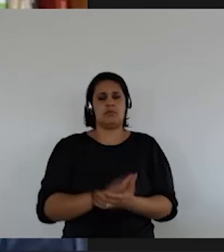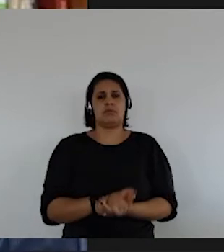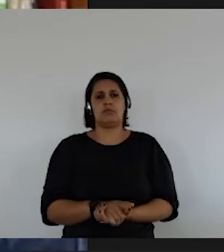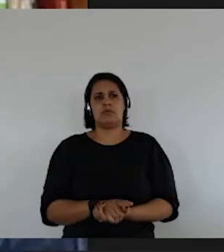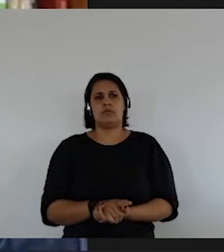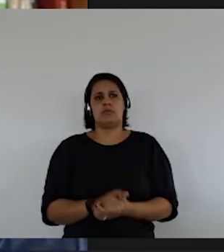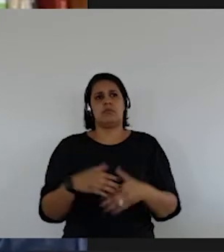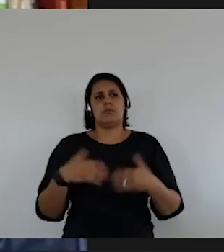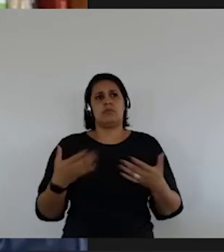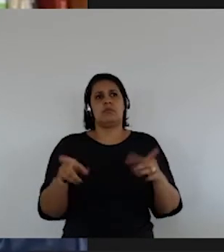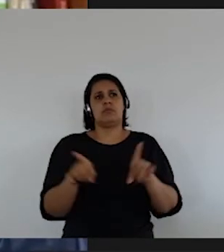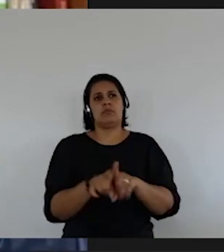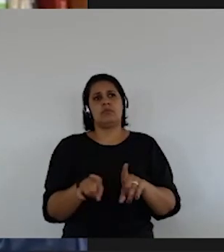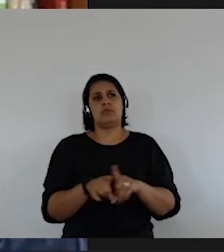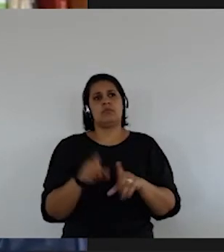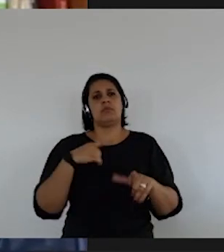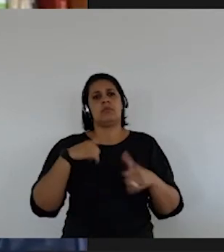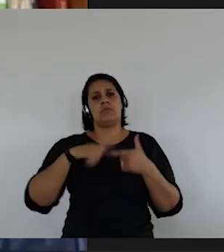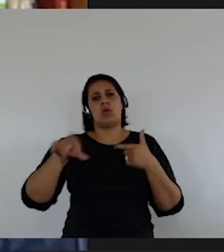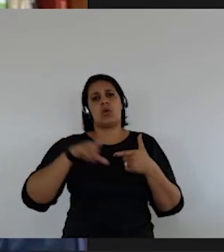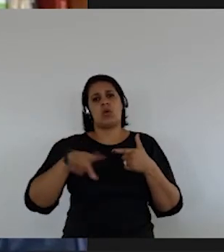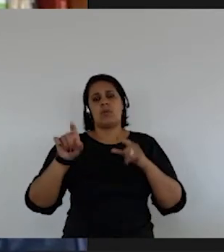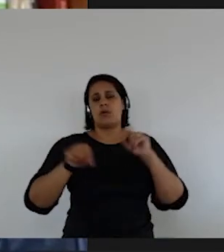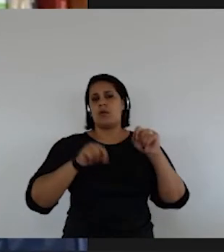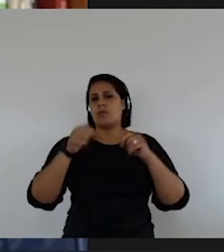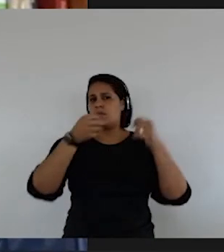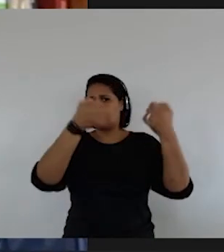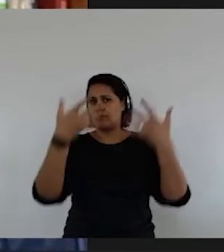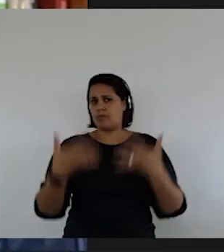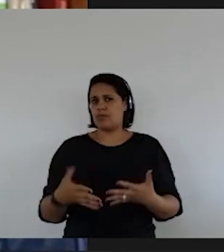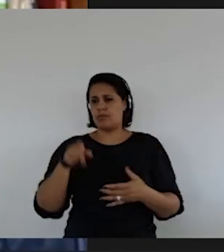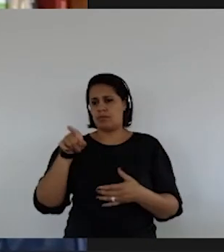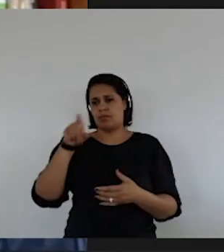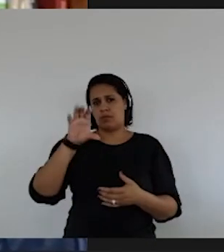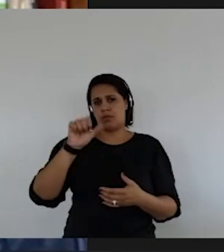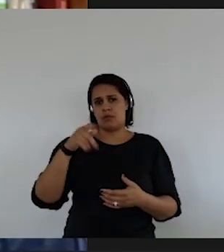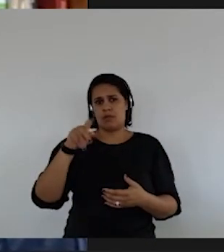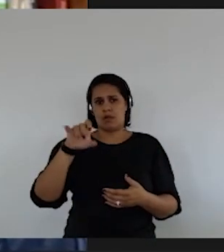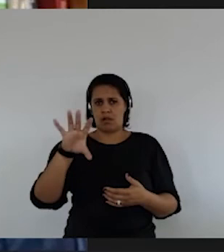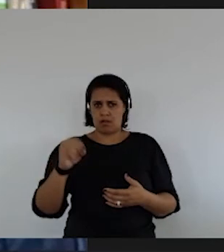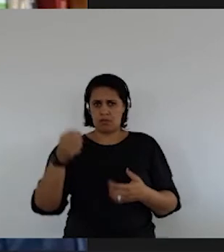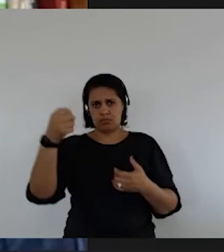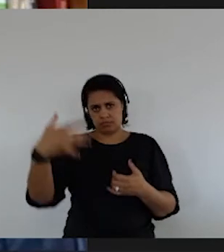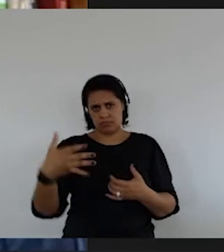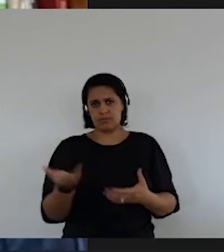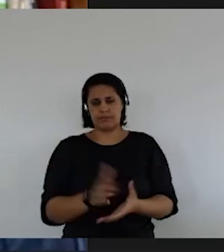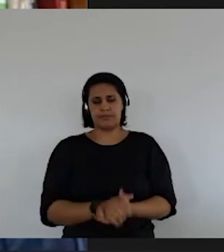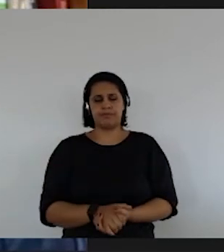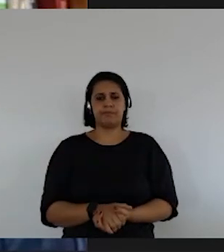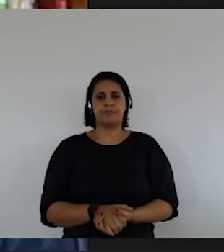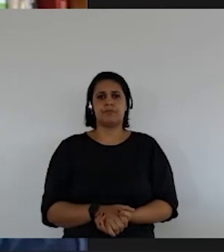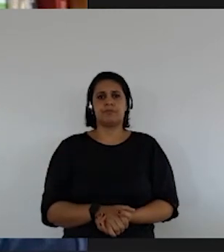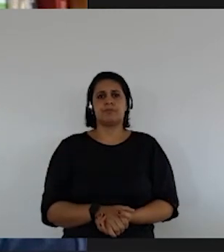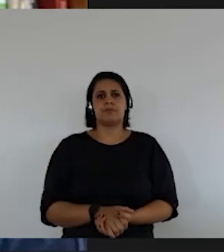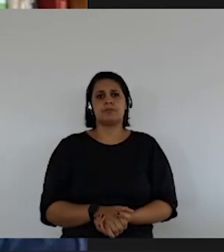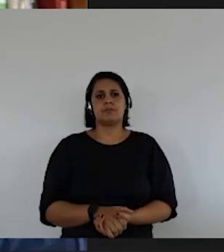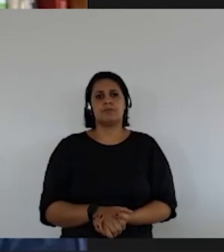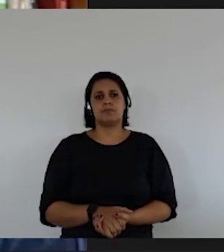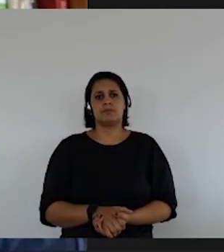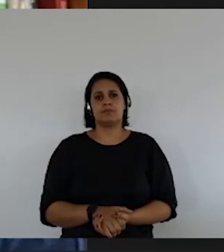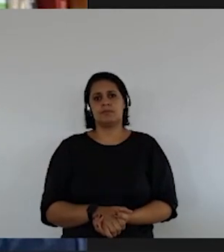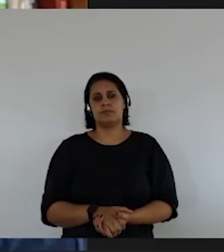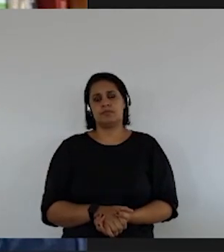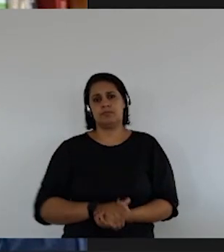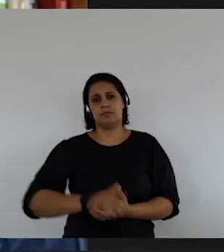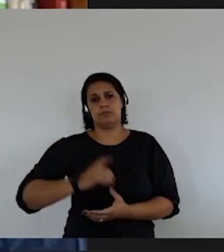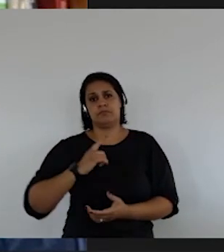E há também um problema que foi muito bem colocado pela senhora professora doutora Maria José Capello, que é a